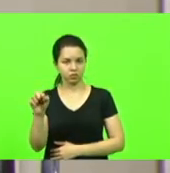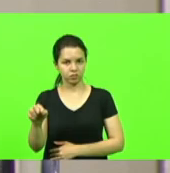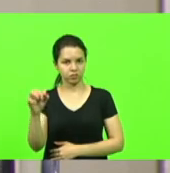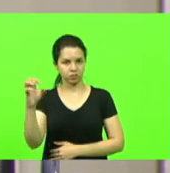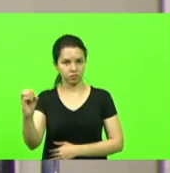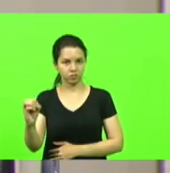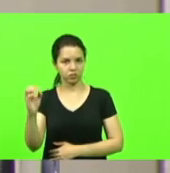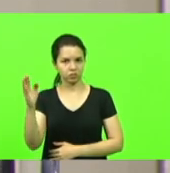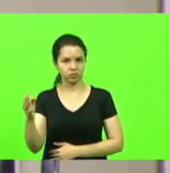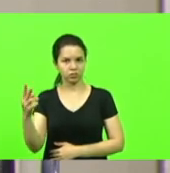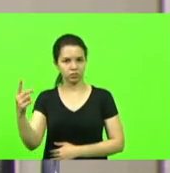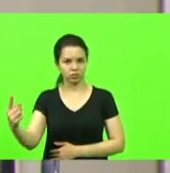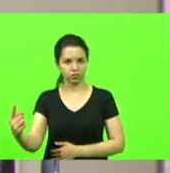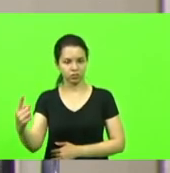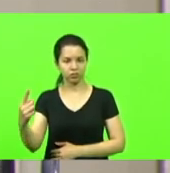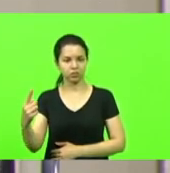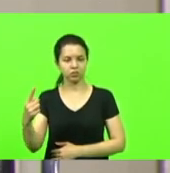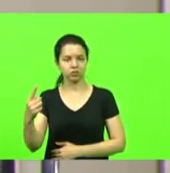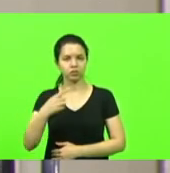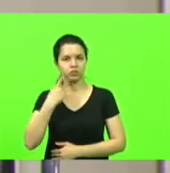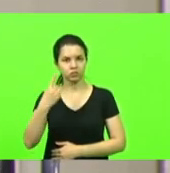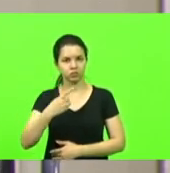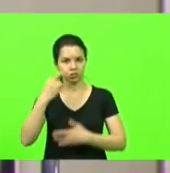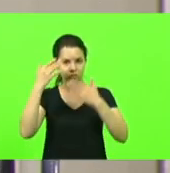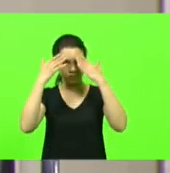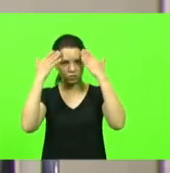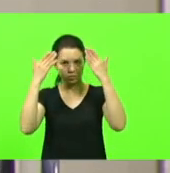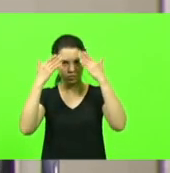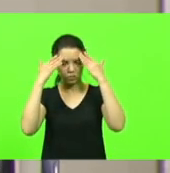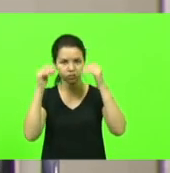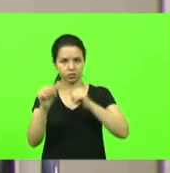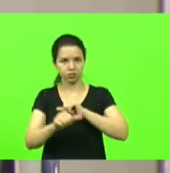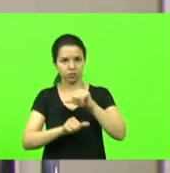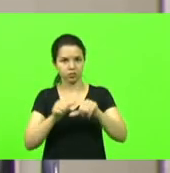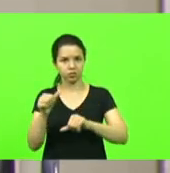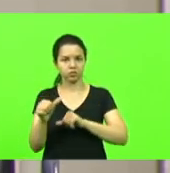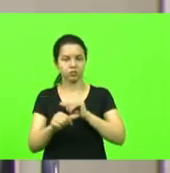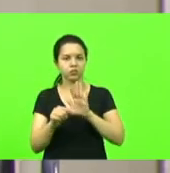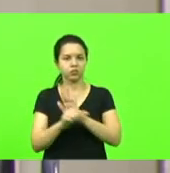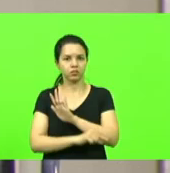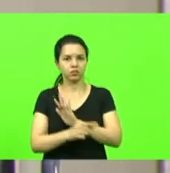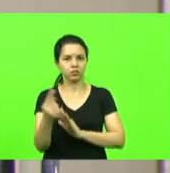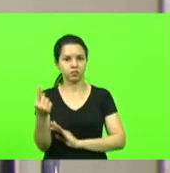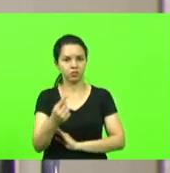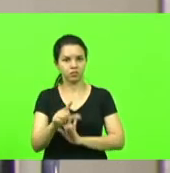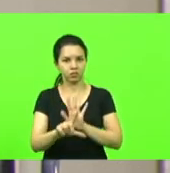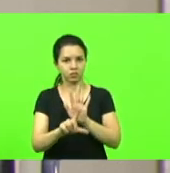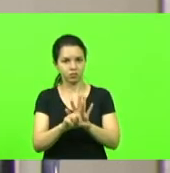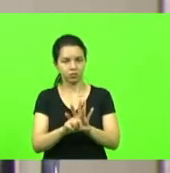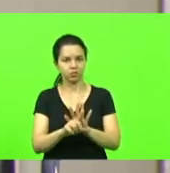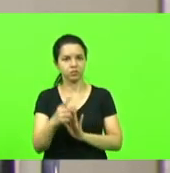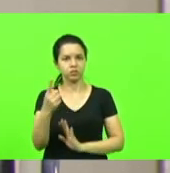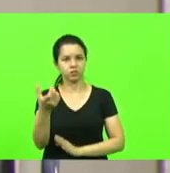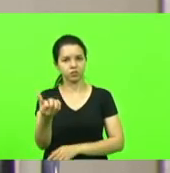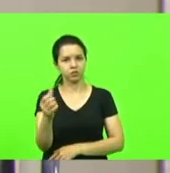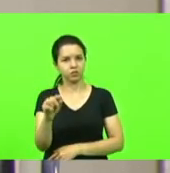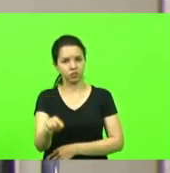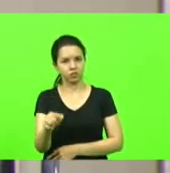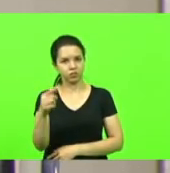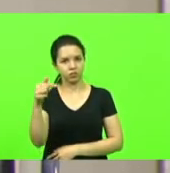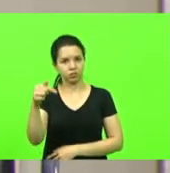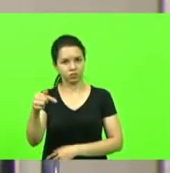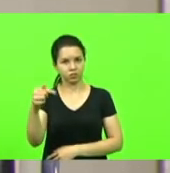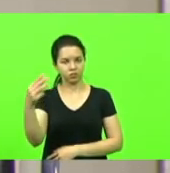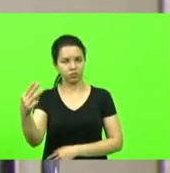335.0/2021, autor deputado José Milton Schaefer, altera o anexo único da lei 16.733 de